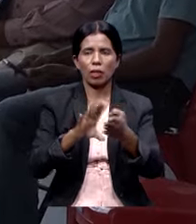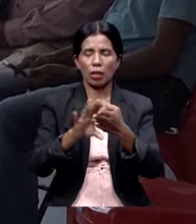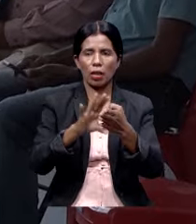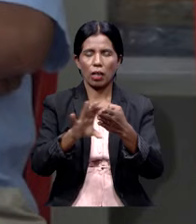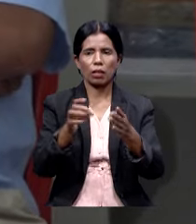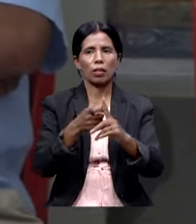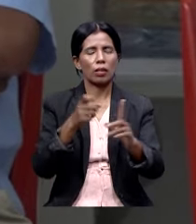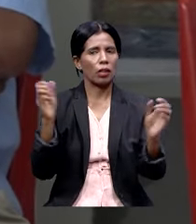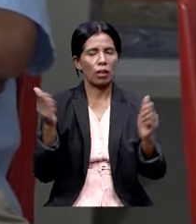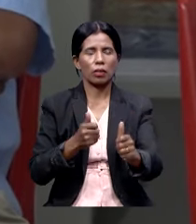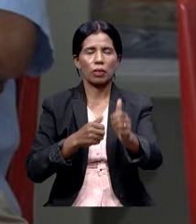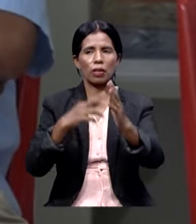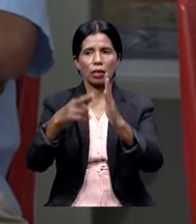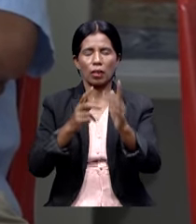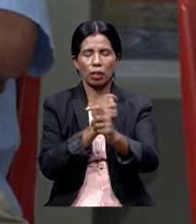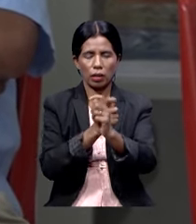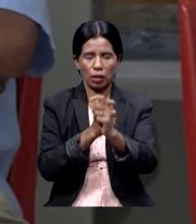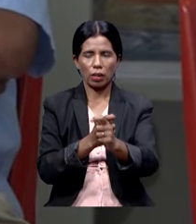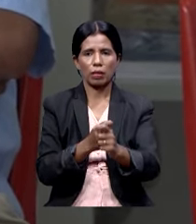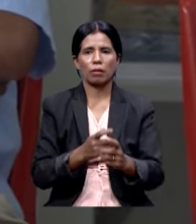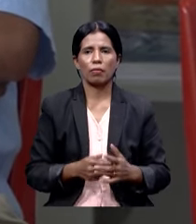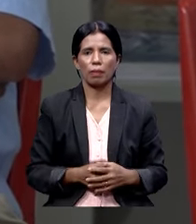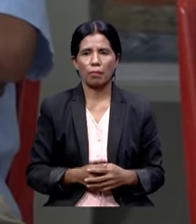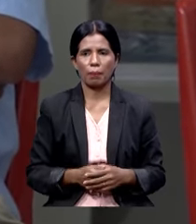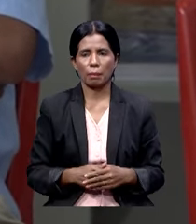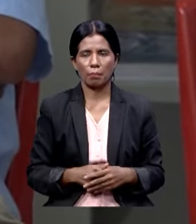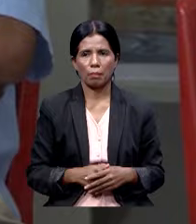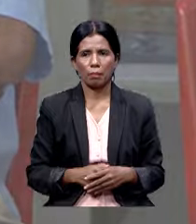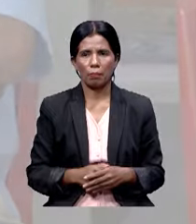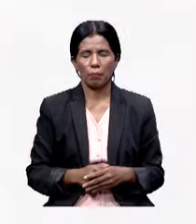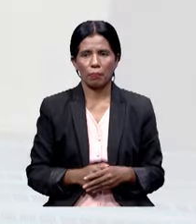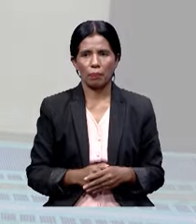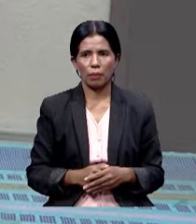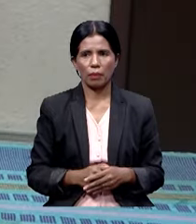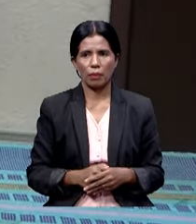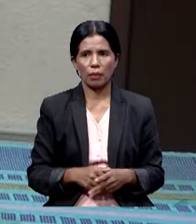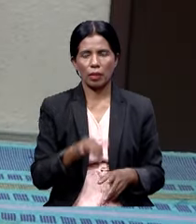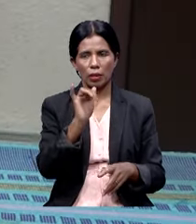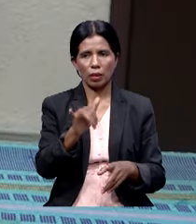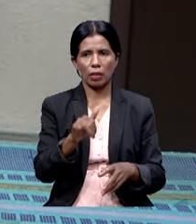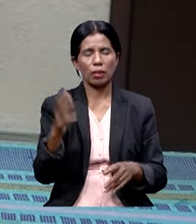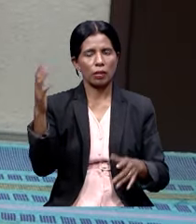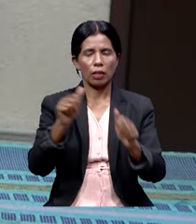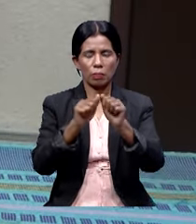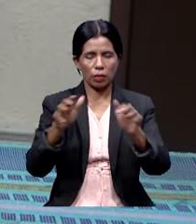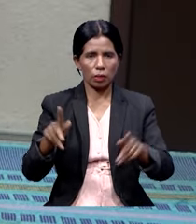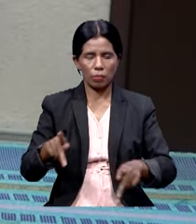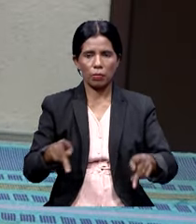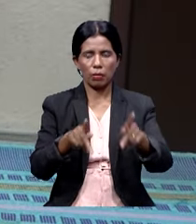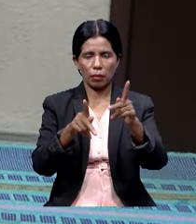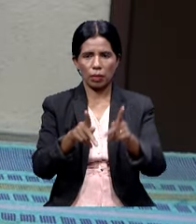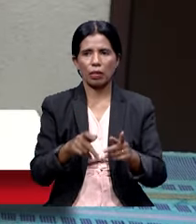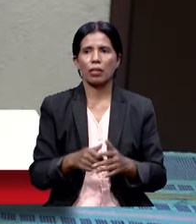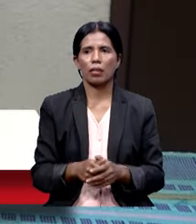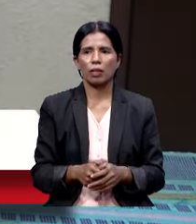ruma latuir padrão tetun iane linian. Sim, liu e administração pública, né? Ya